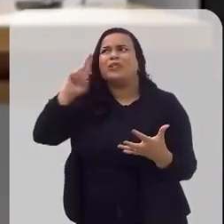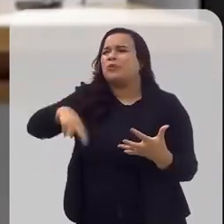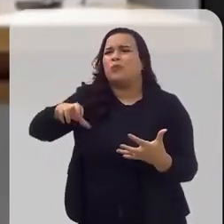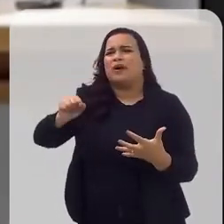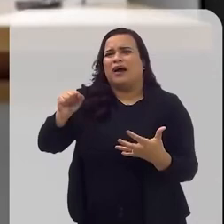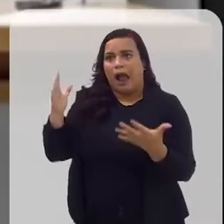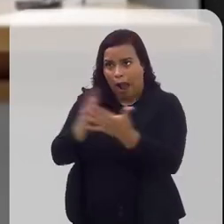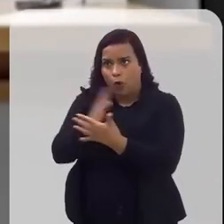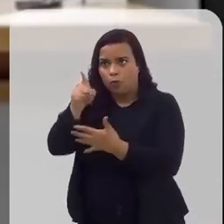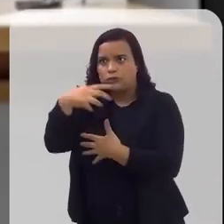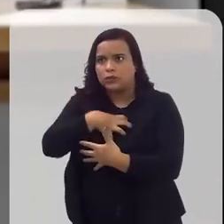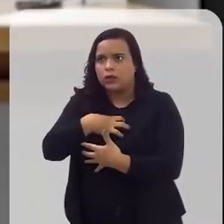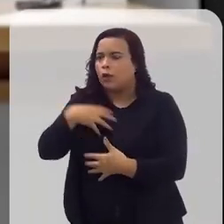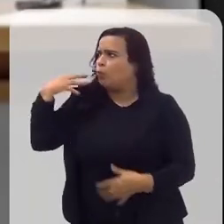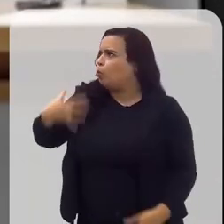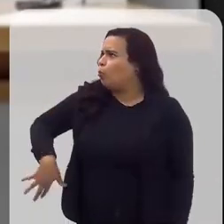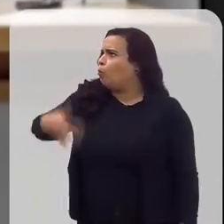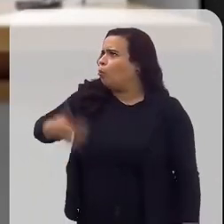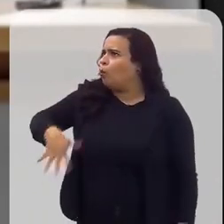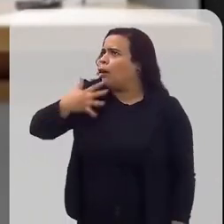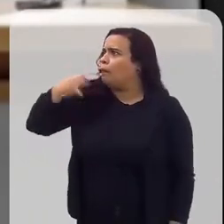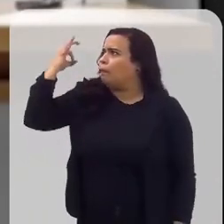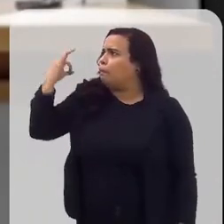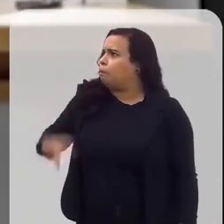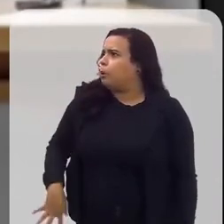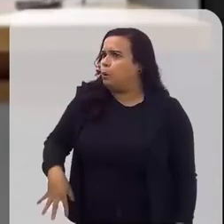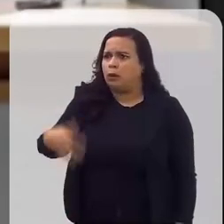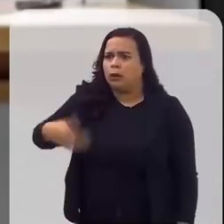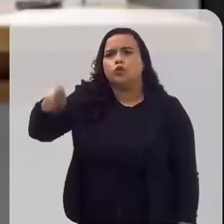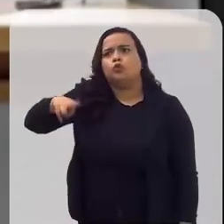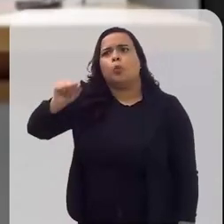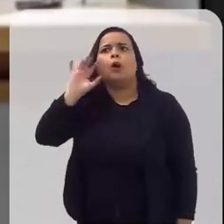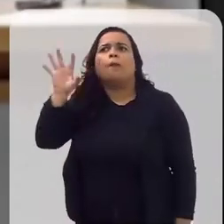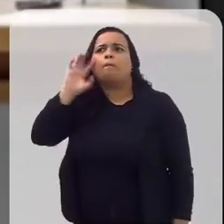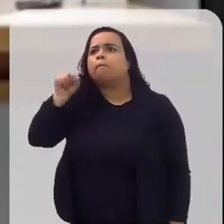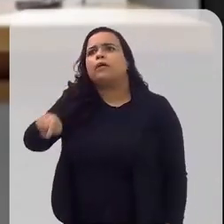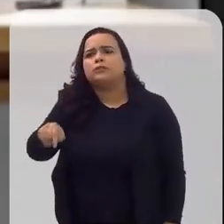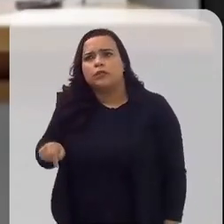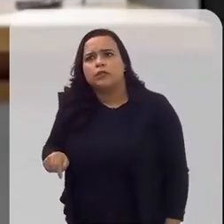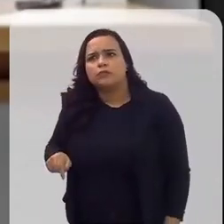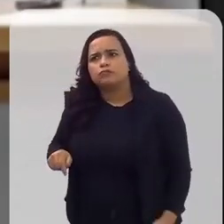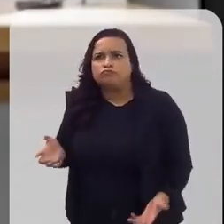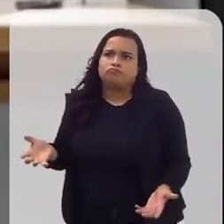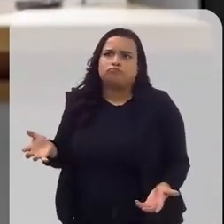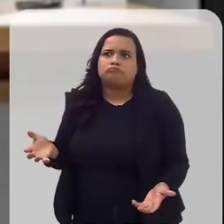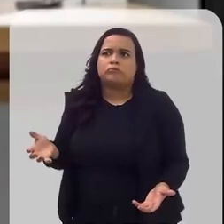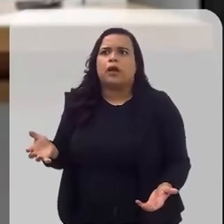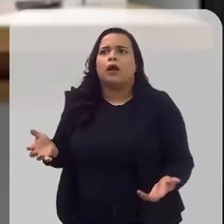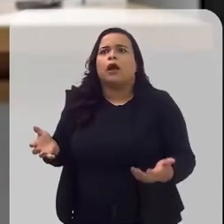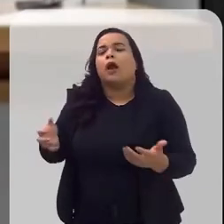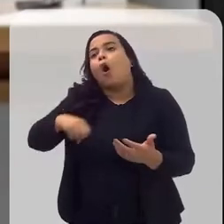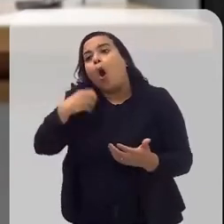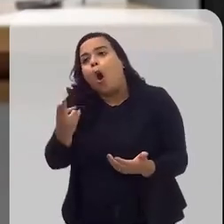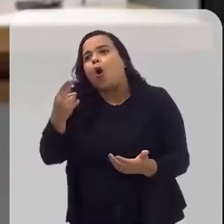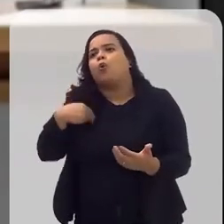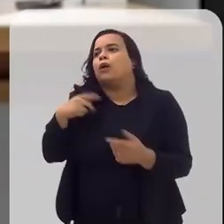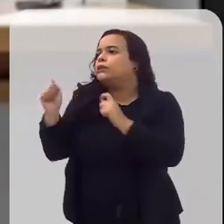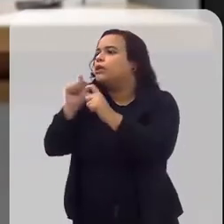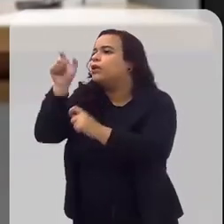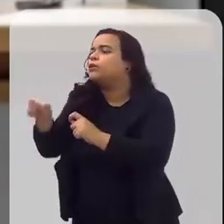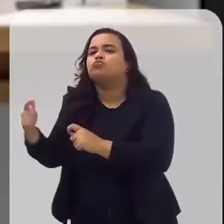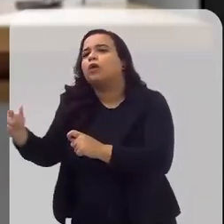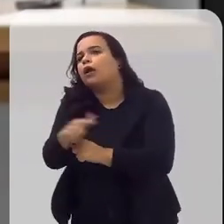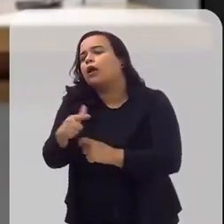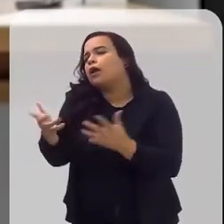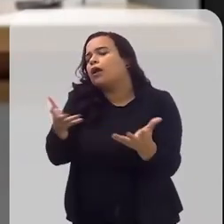teve algum sintoma que você pensou assim, caramba, nunca ia passar pela minha cabeça se eu não tivesse recebido aquele link e não tivesse aqui